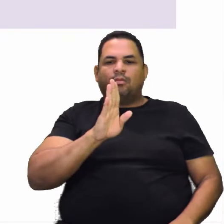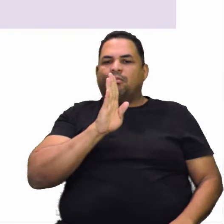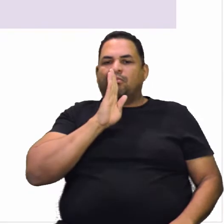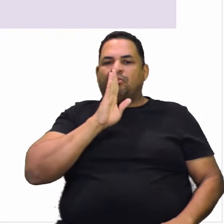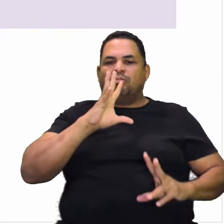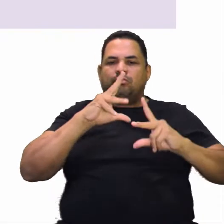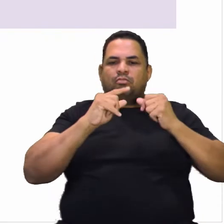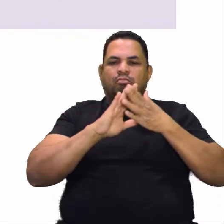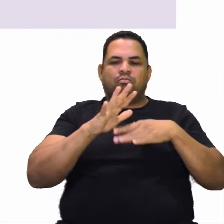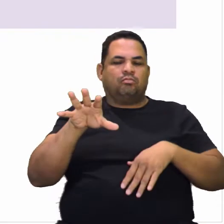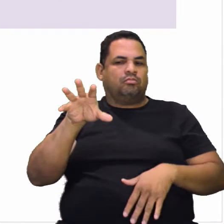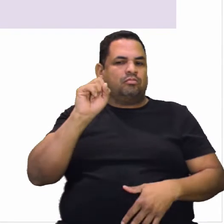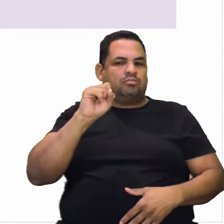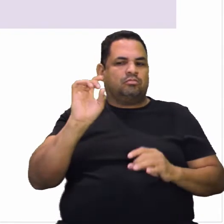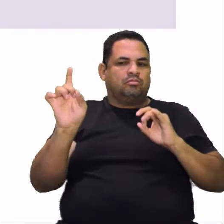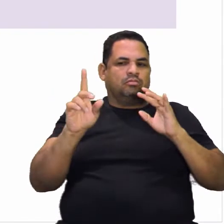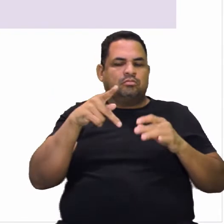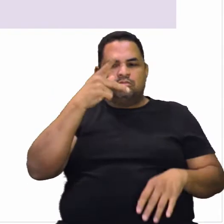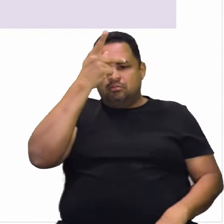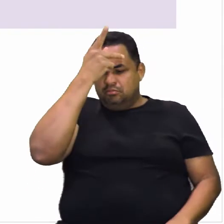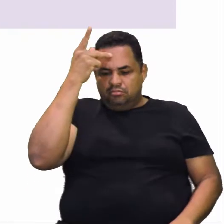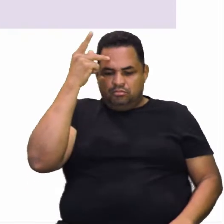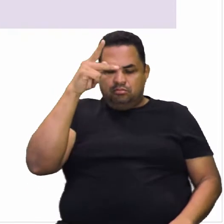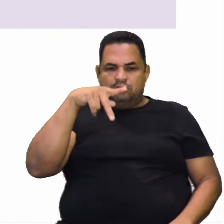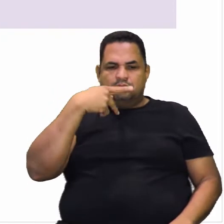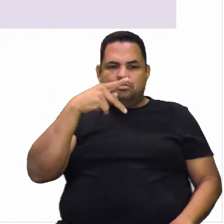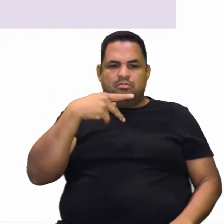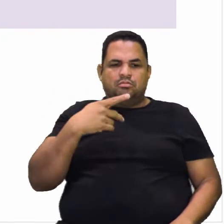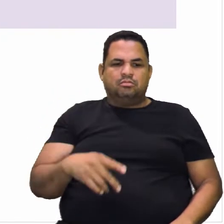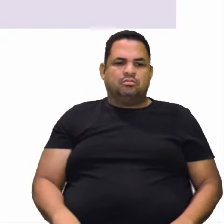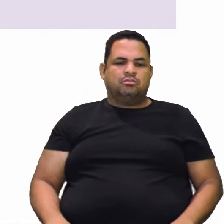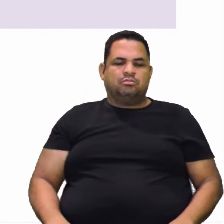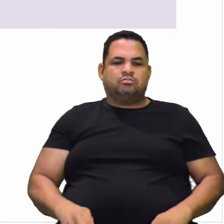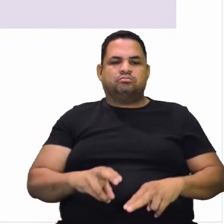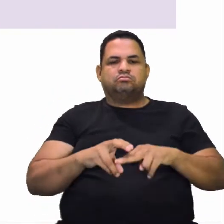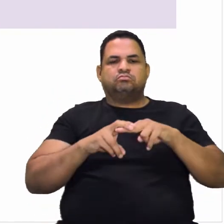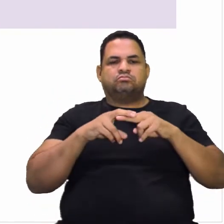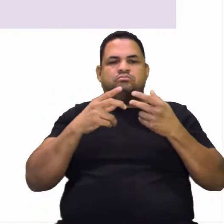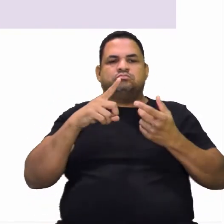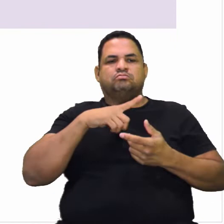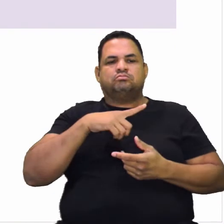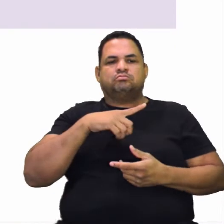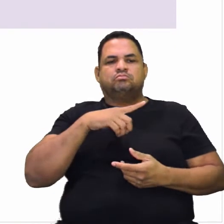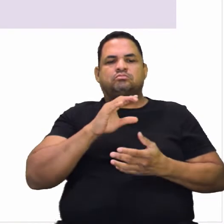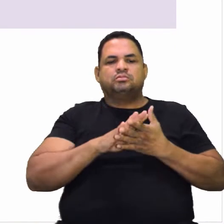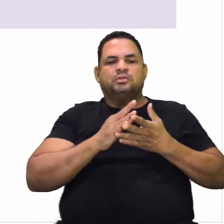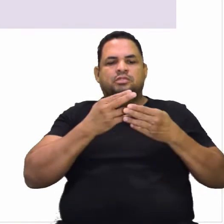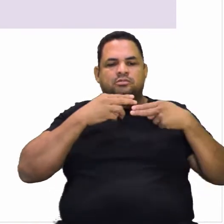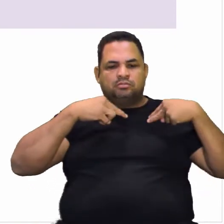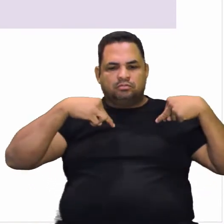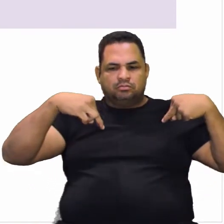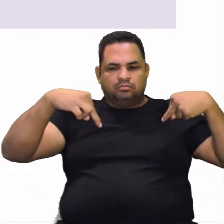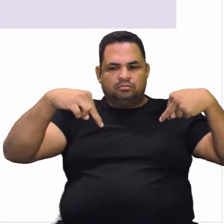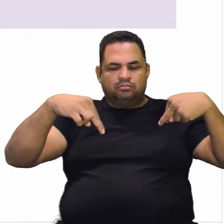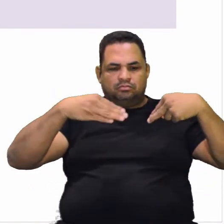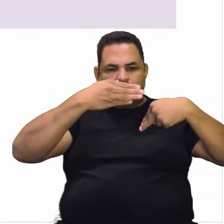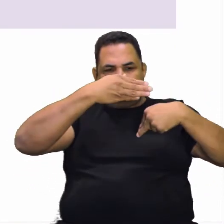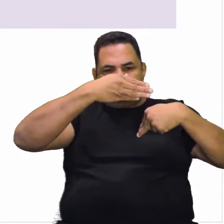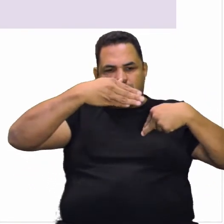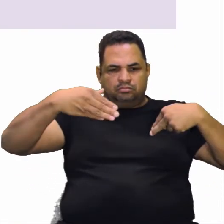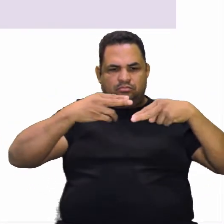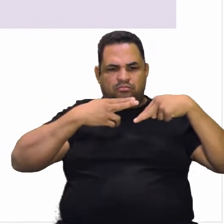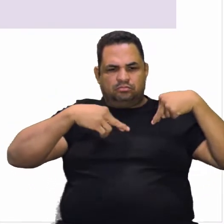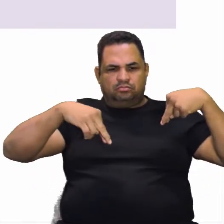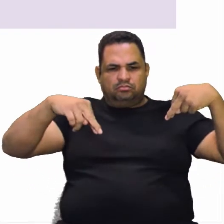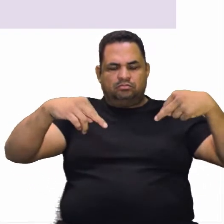para ouvir o que estava passando. Por isso que o anfiteatro ele tem esse formato aí. Ó. Ele tem esse formato.